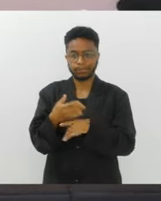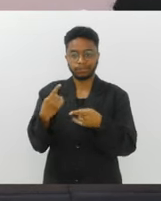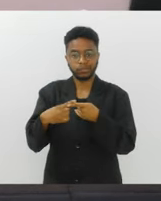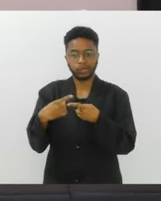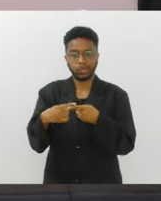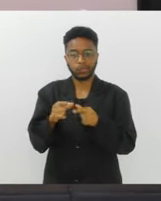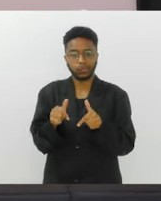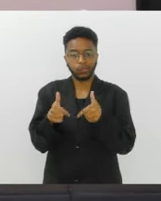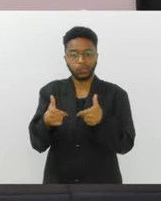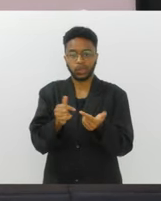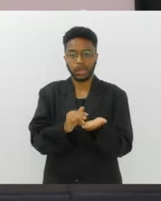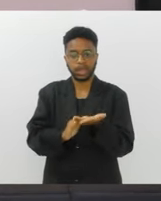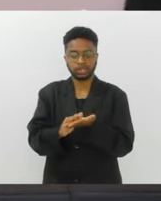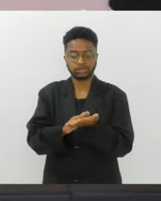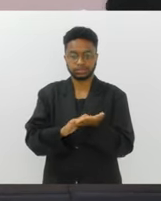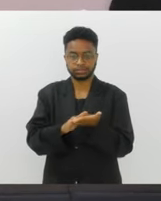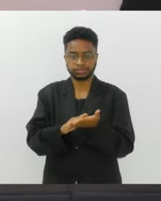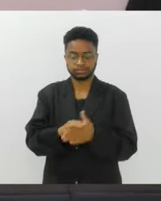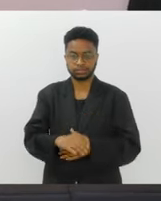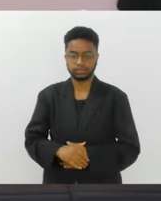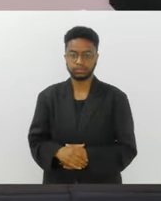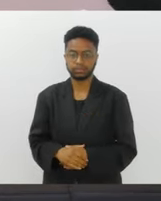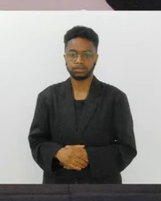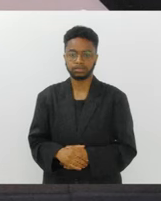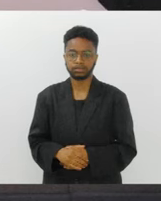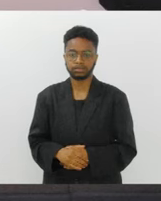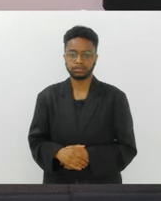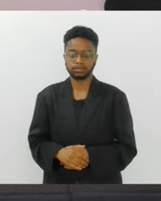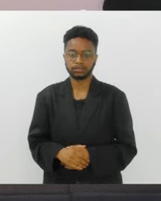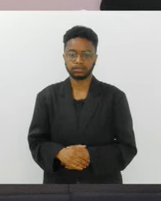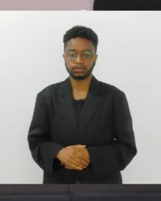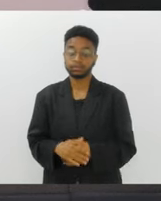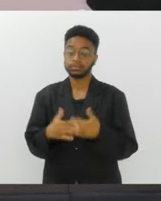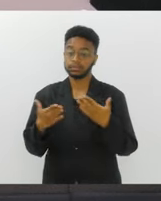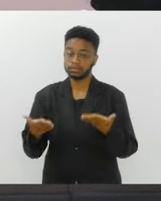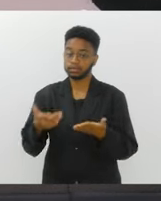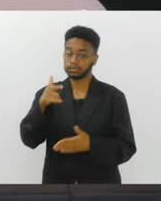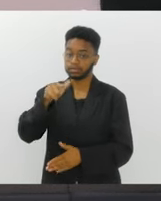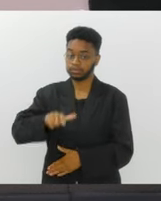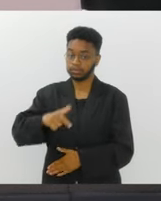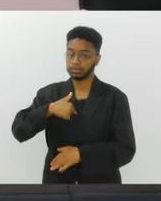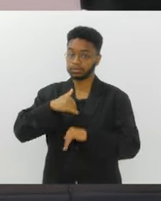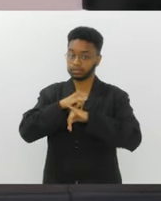inoperância. Pela inoperância. E volto a dizer,